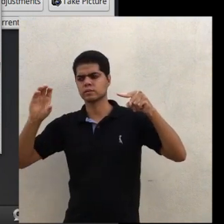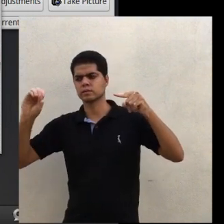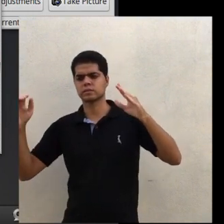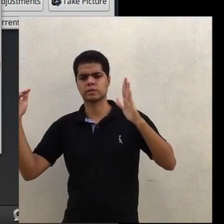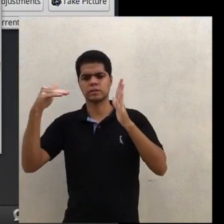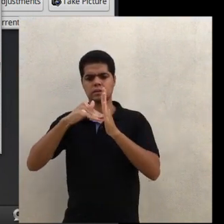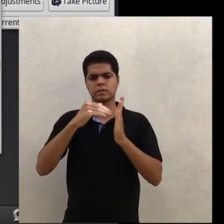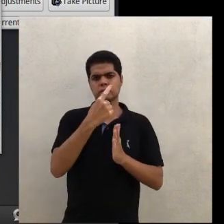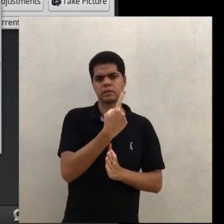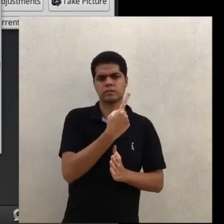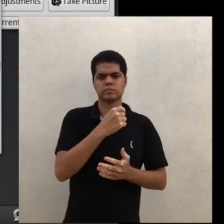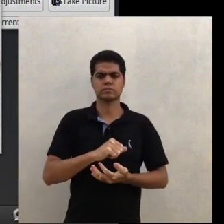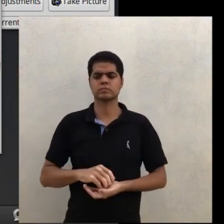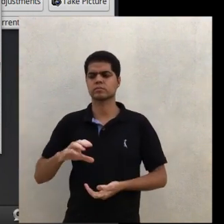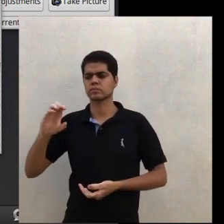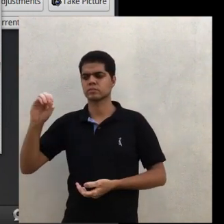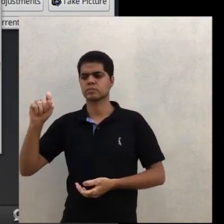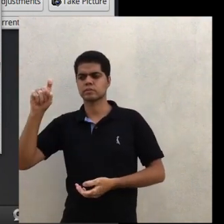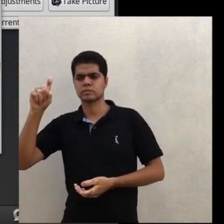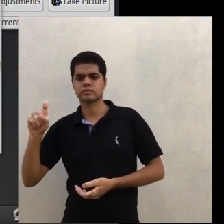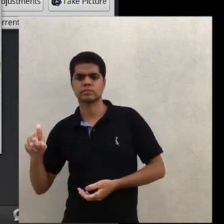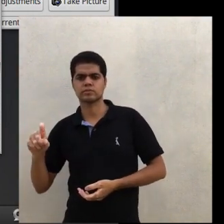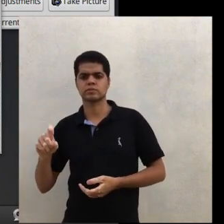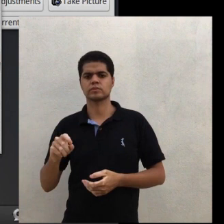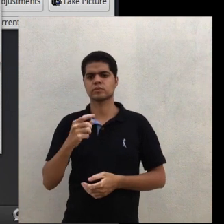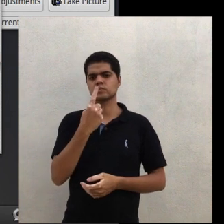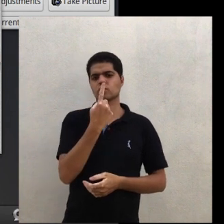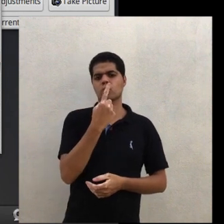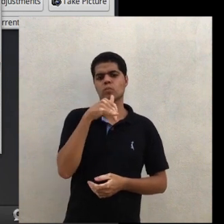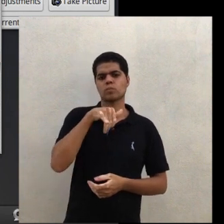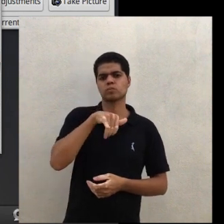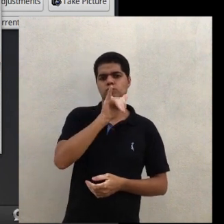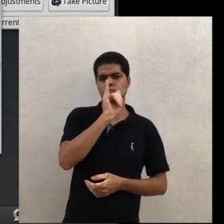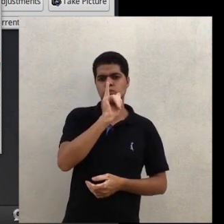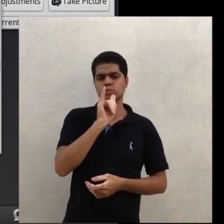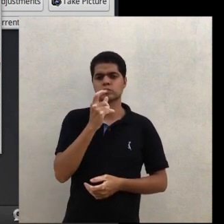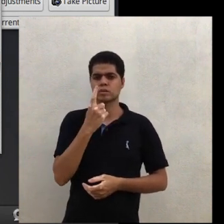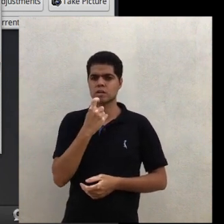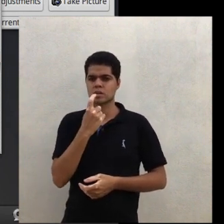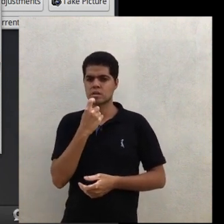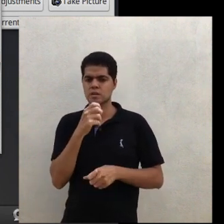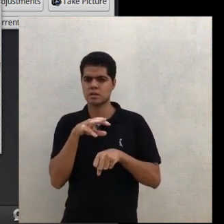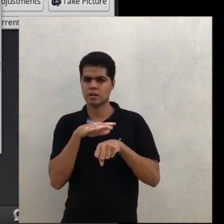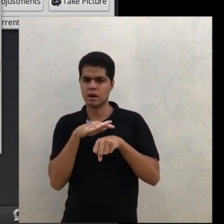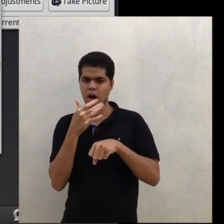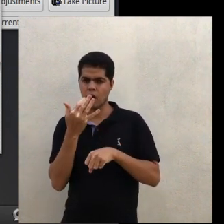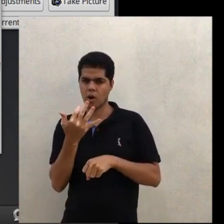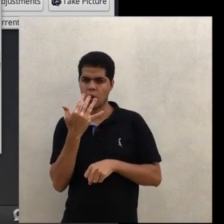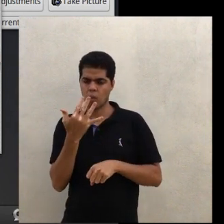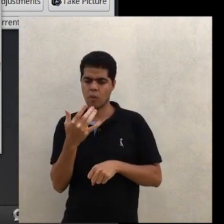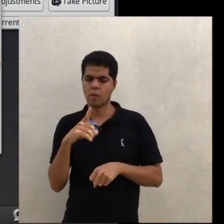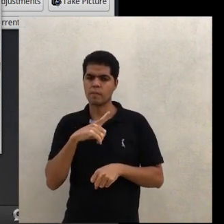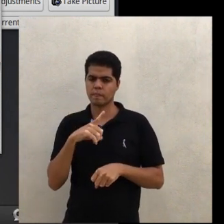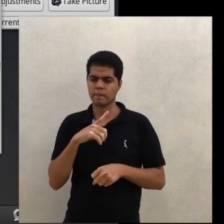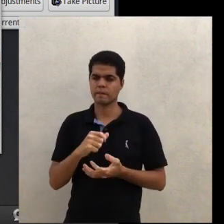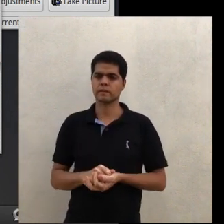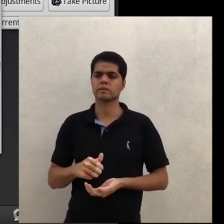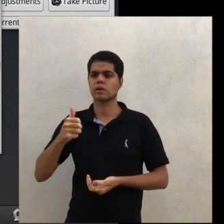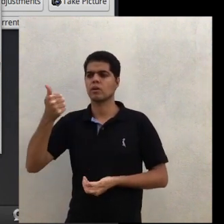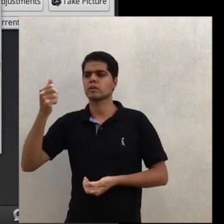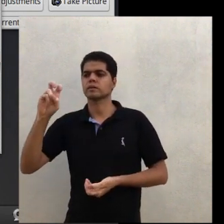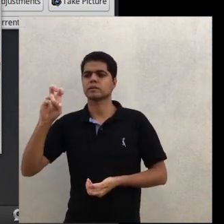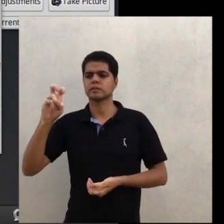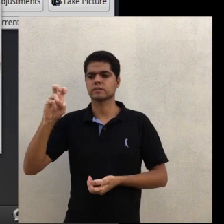vermelha, e 15 e 0. Então eu tenho essa coordenada 15 do x e 0 do y.